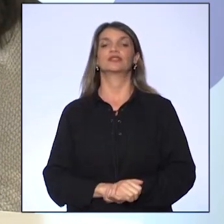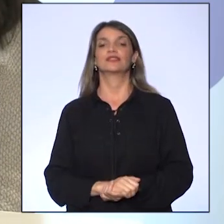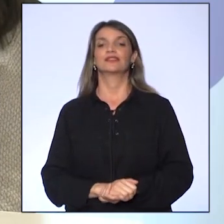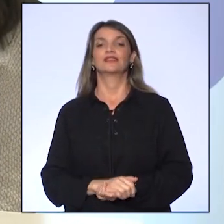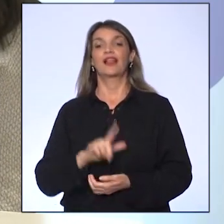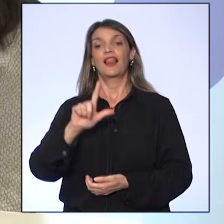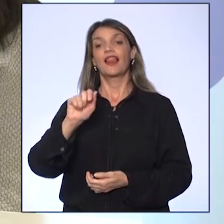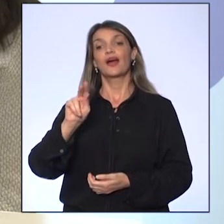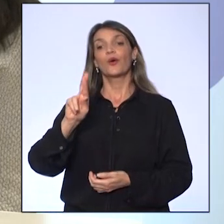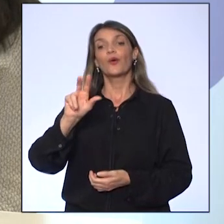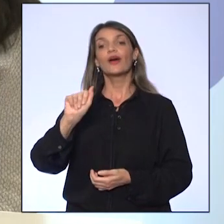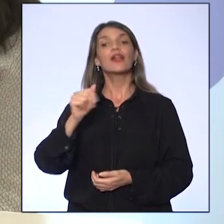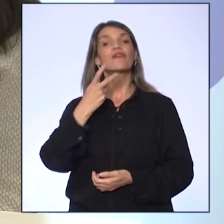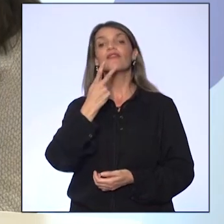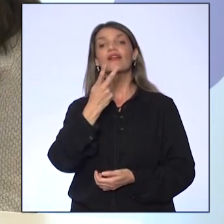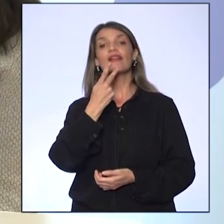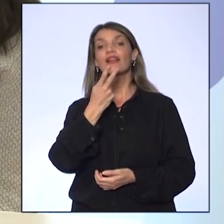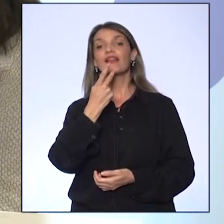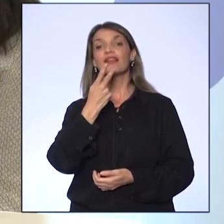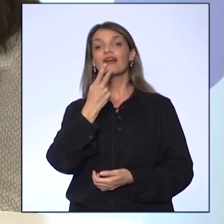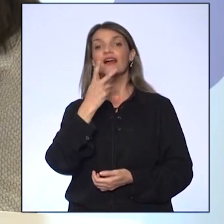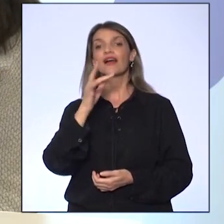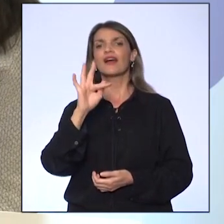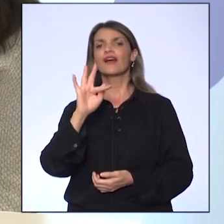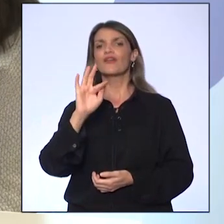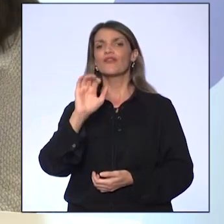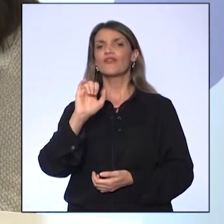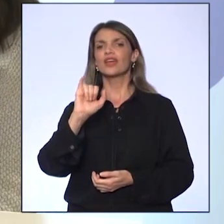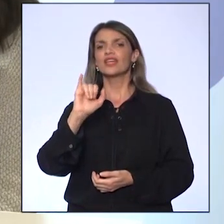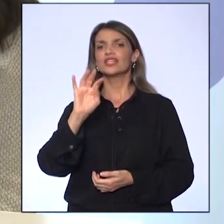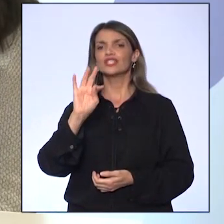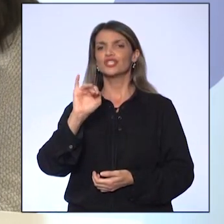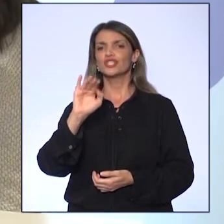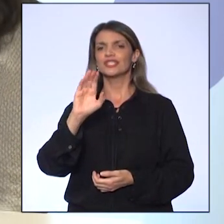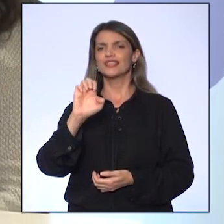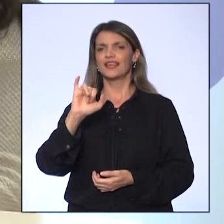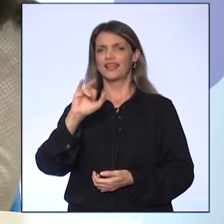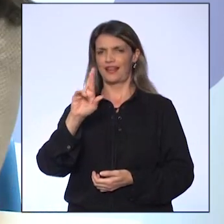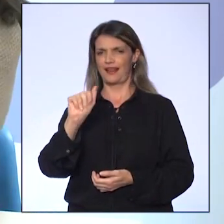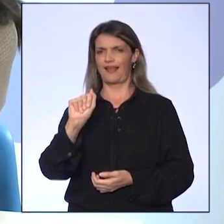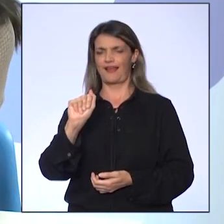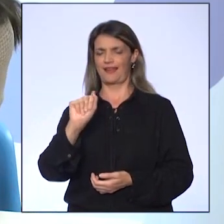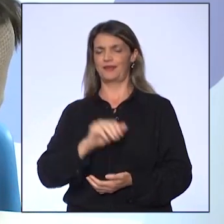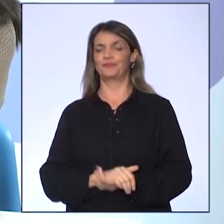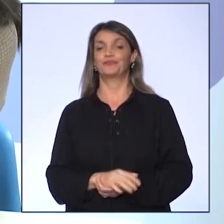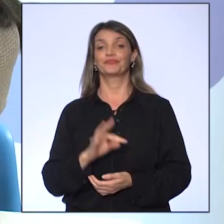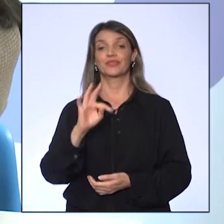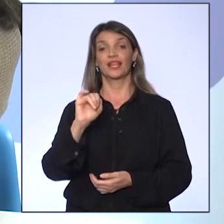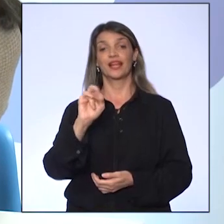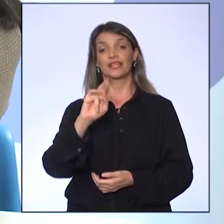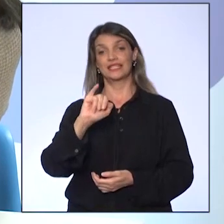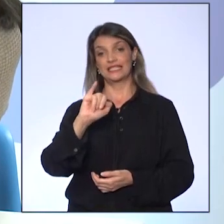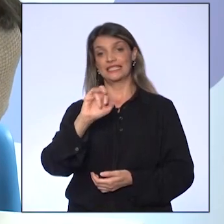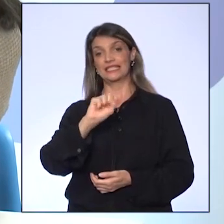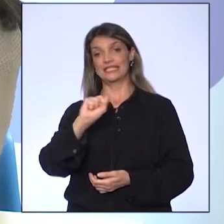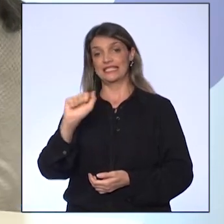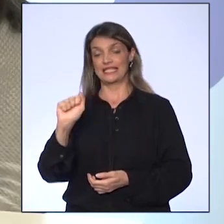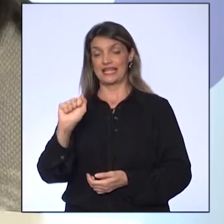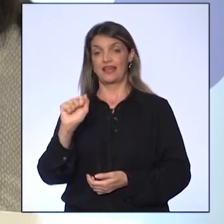A Laura disse que é a Feiticeira Scarlet. A Thaísa disse que é a